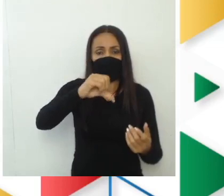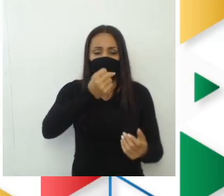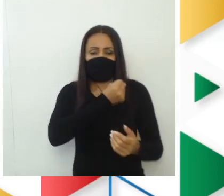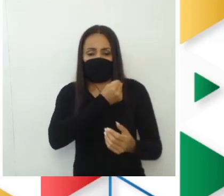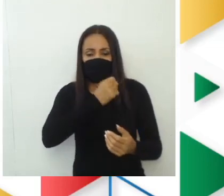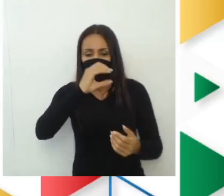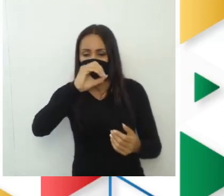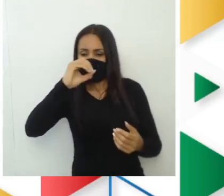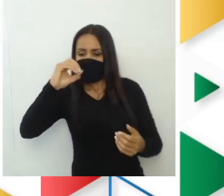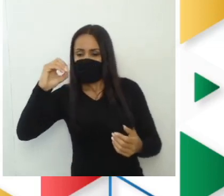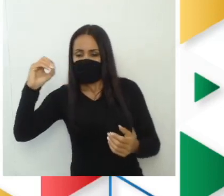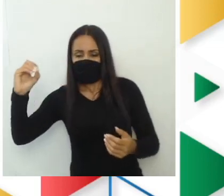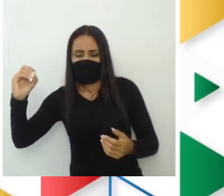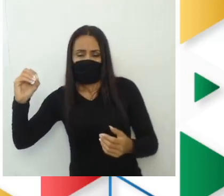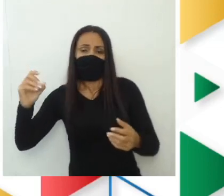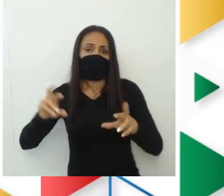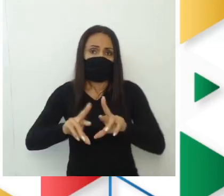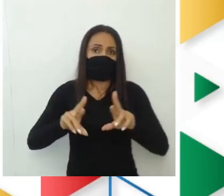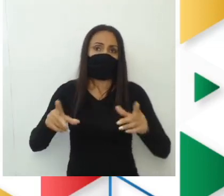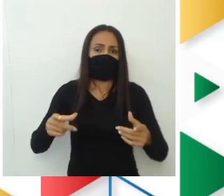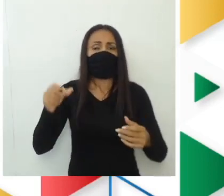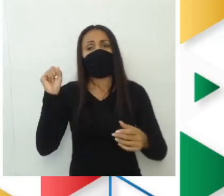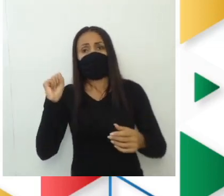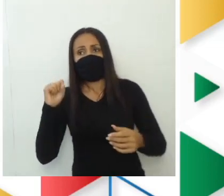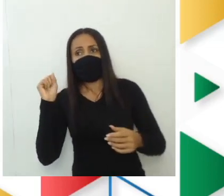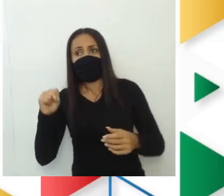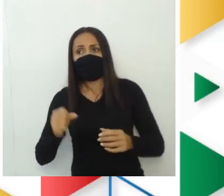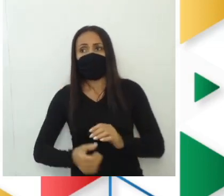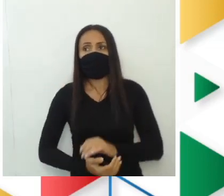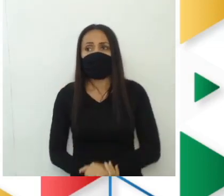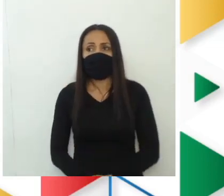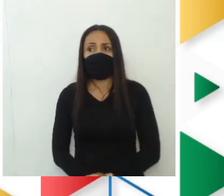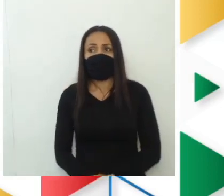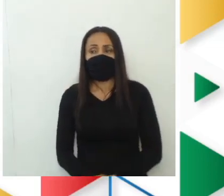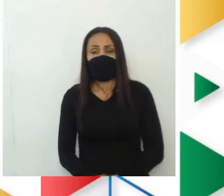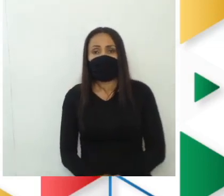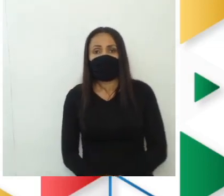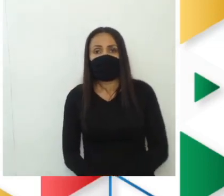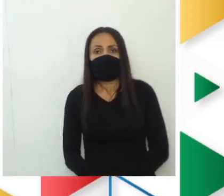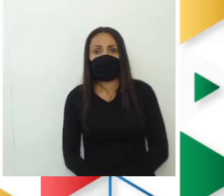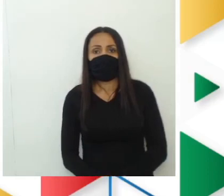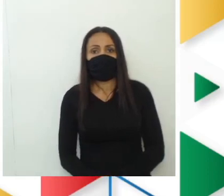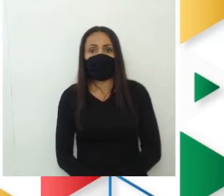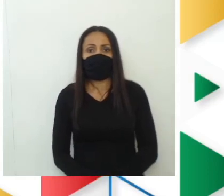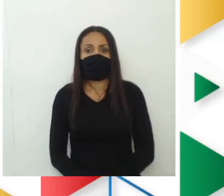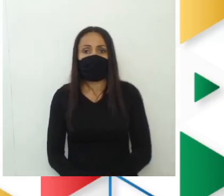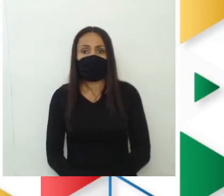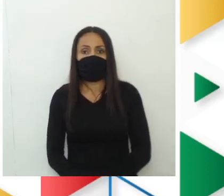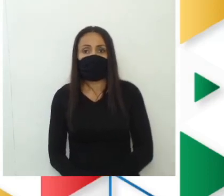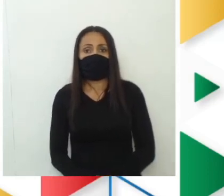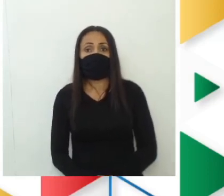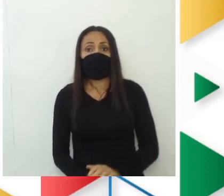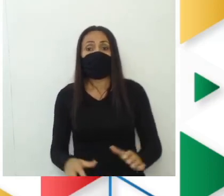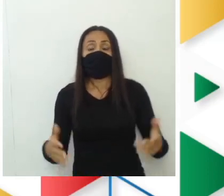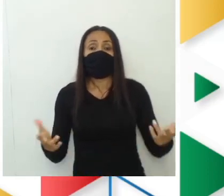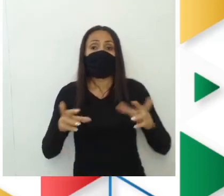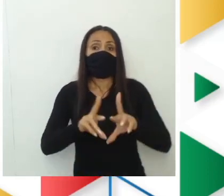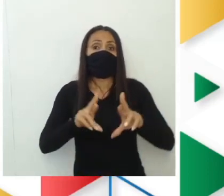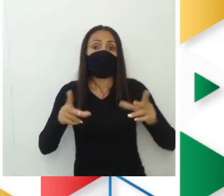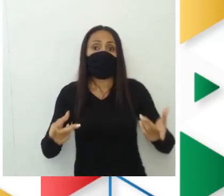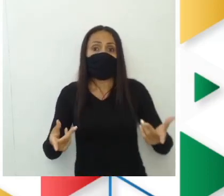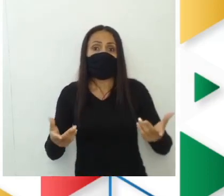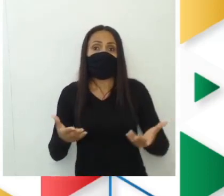diferentes? Claro, né? Um tem 12 zeros e o outro tem 9 zeros. E qual a diferença então? O que foi que Alisson